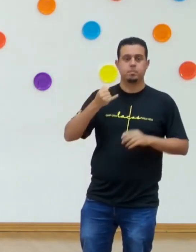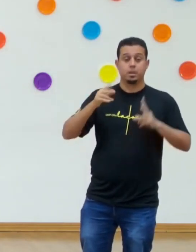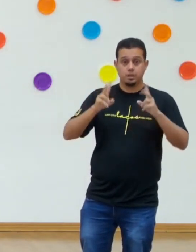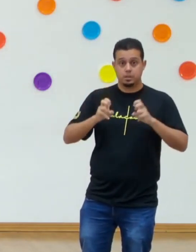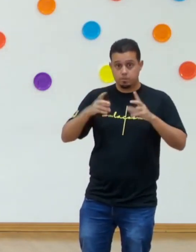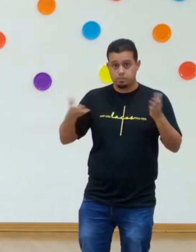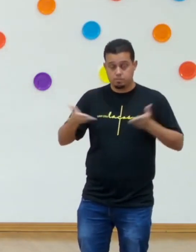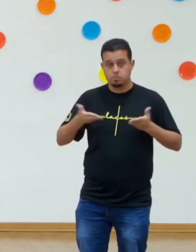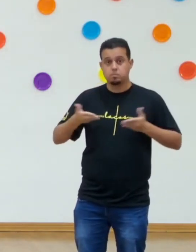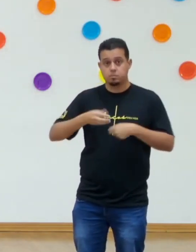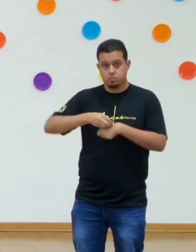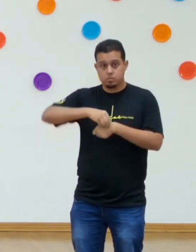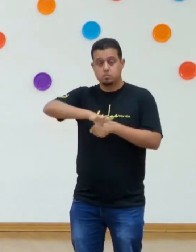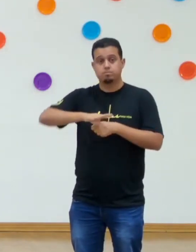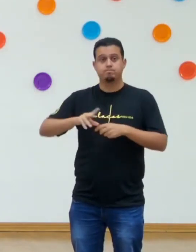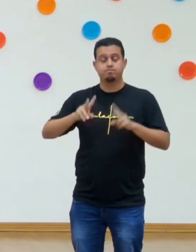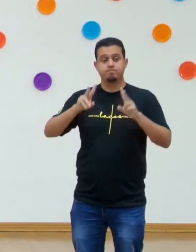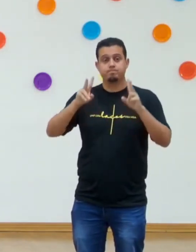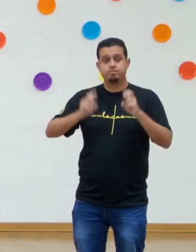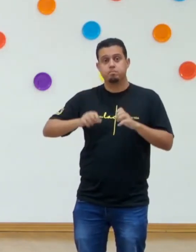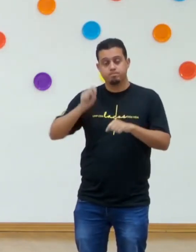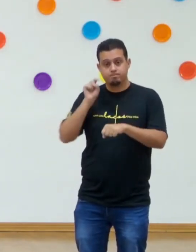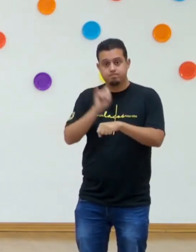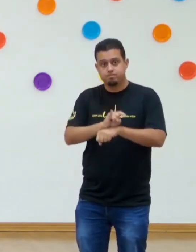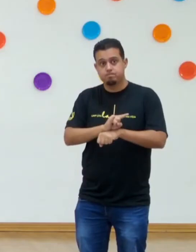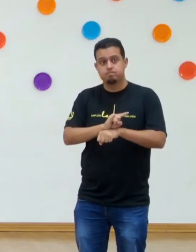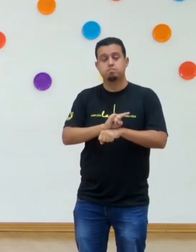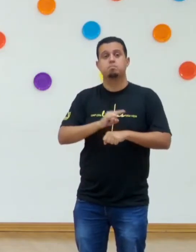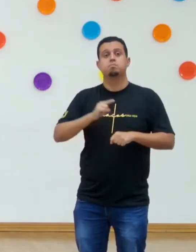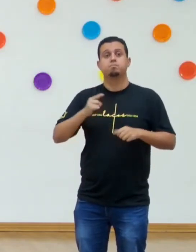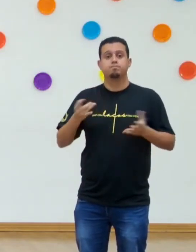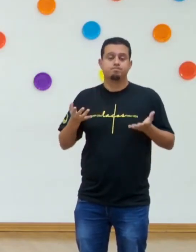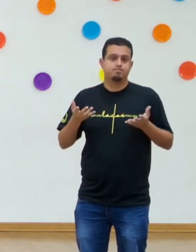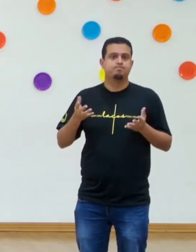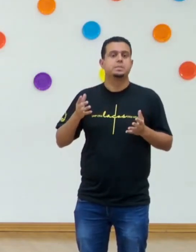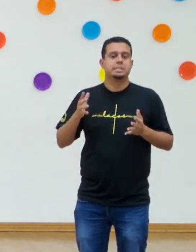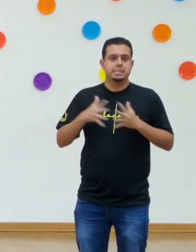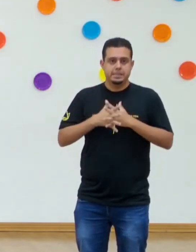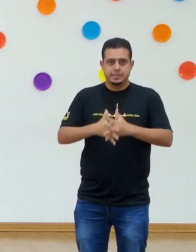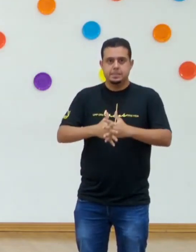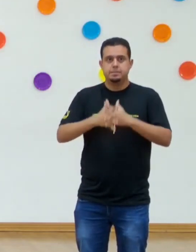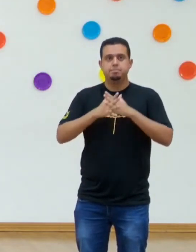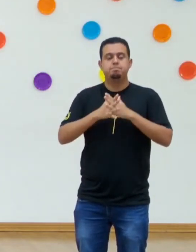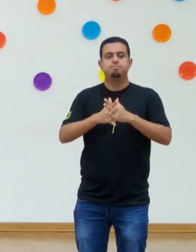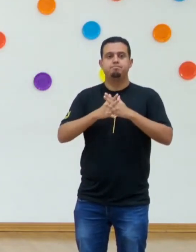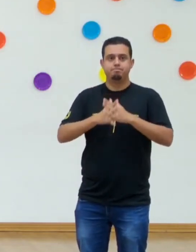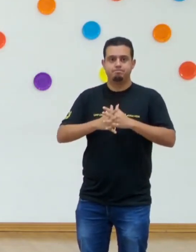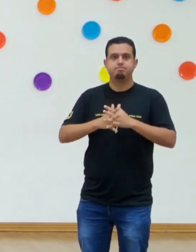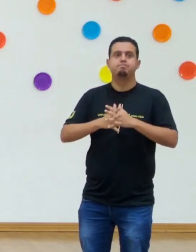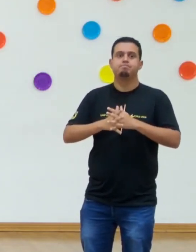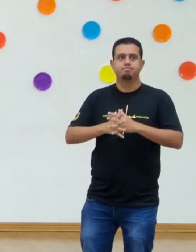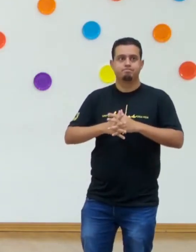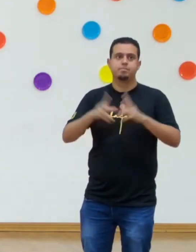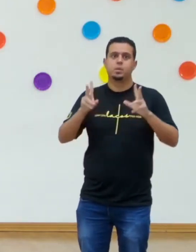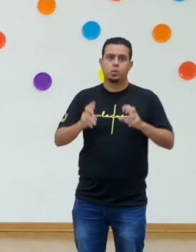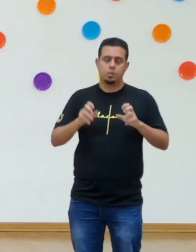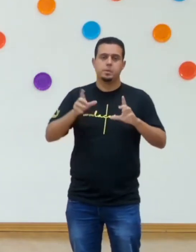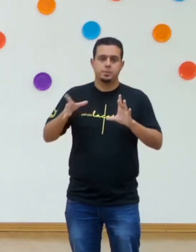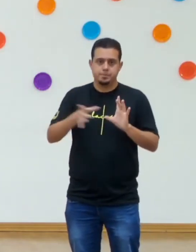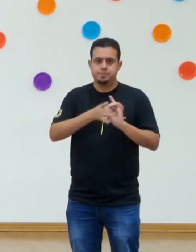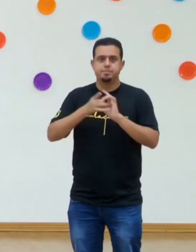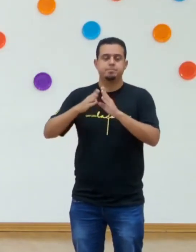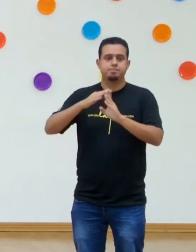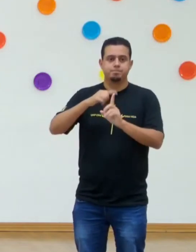hoje, trazendo o adultério, é um tema que é caro à unidade da igreja. Nós estamos falando do